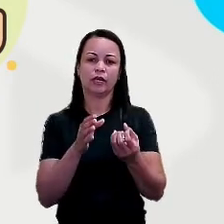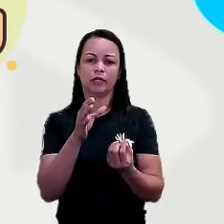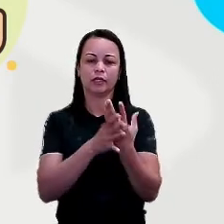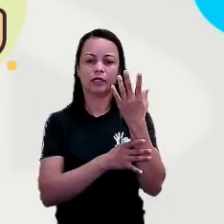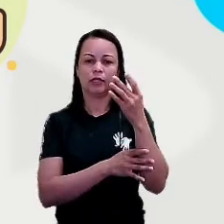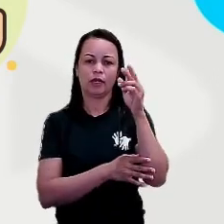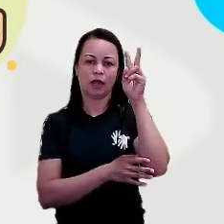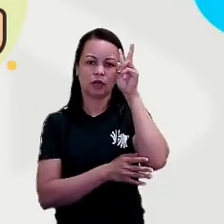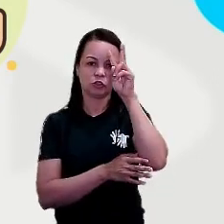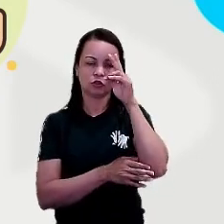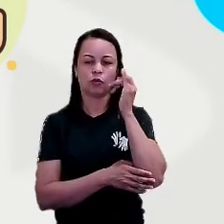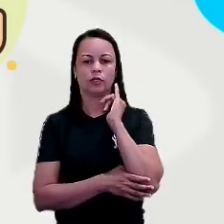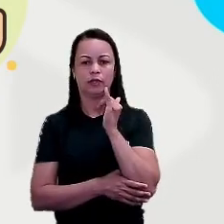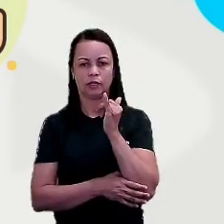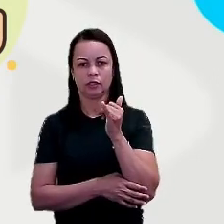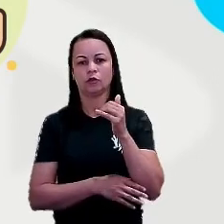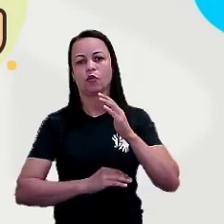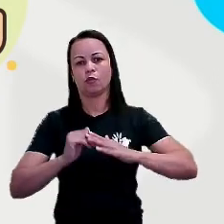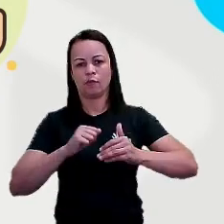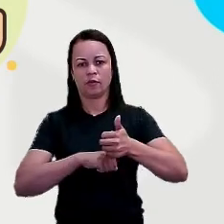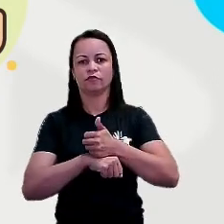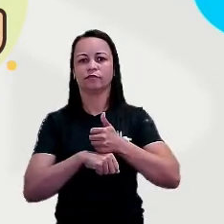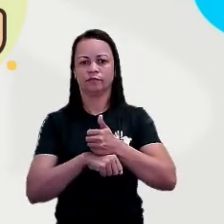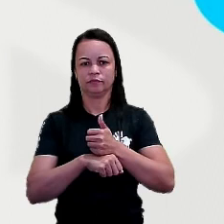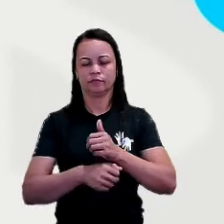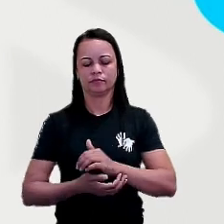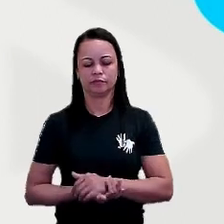ferramenta profissional.